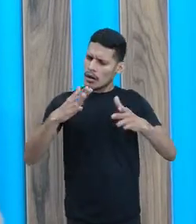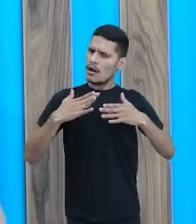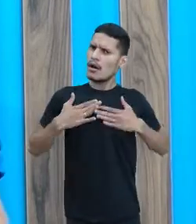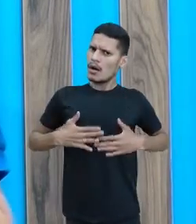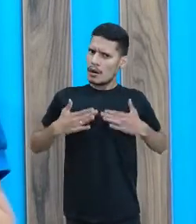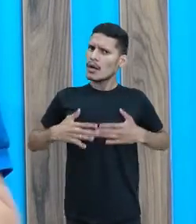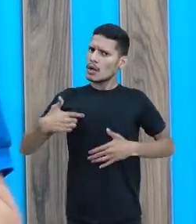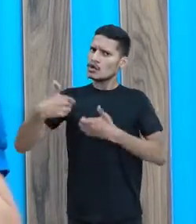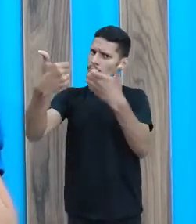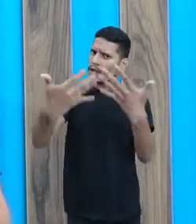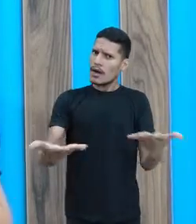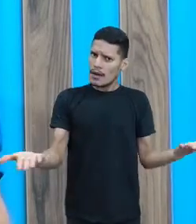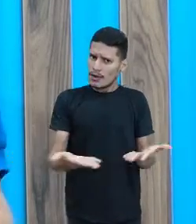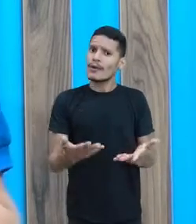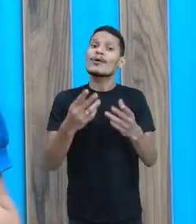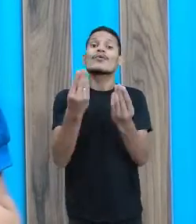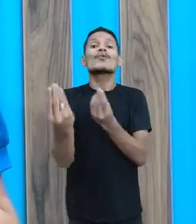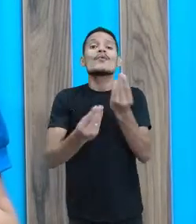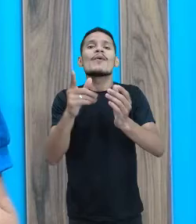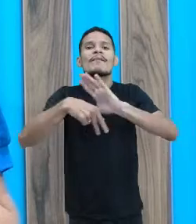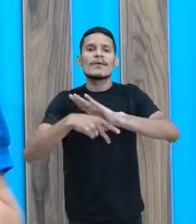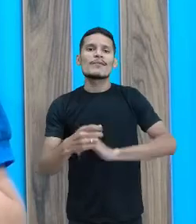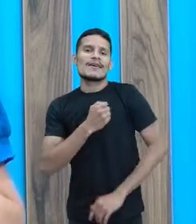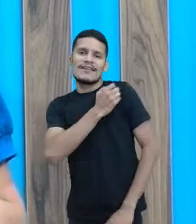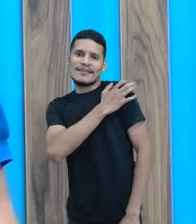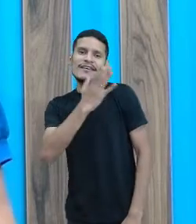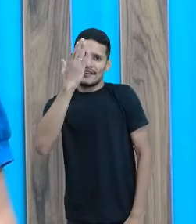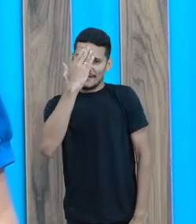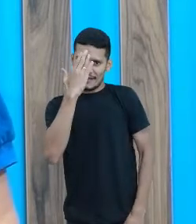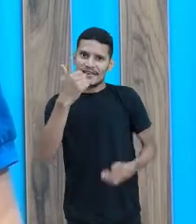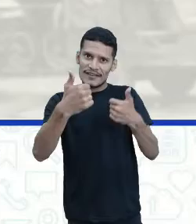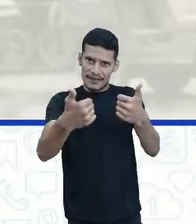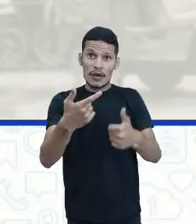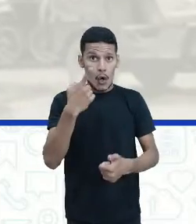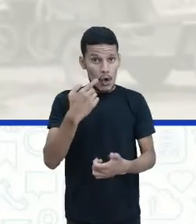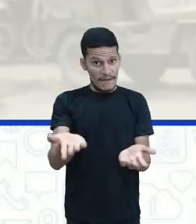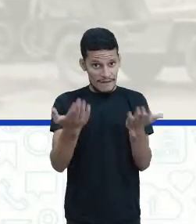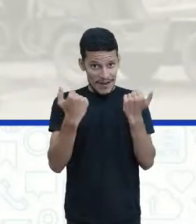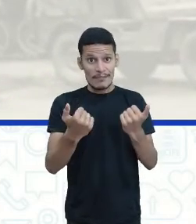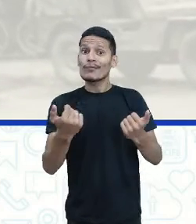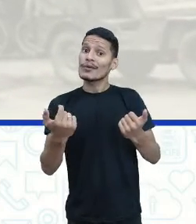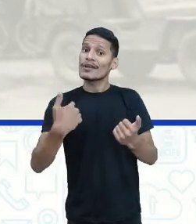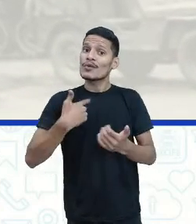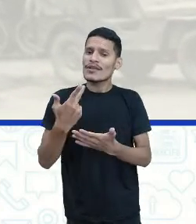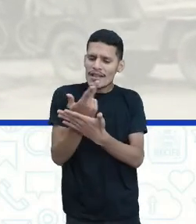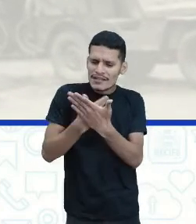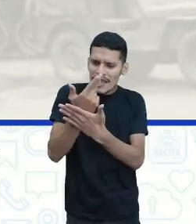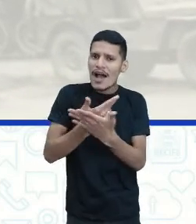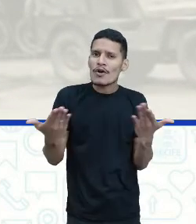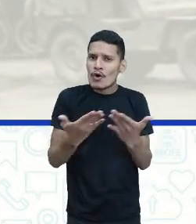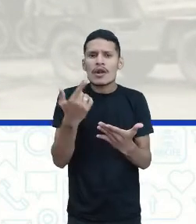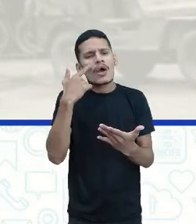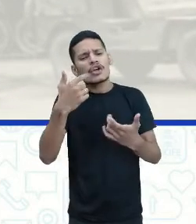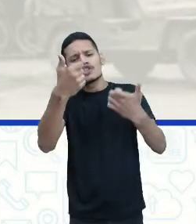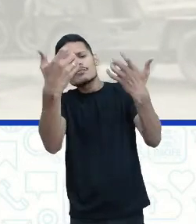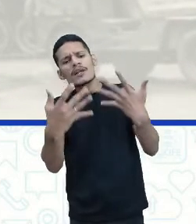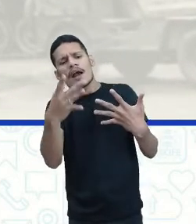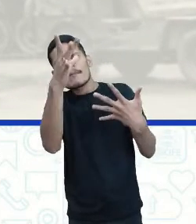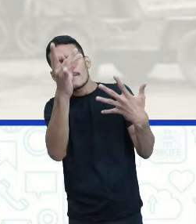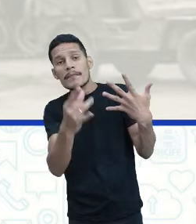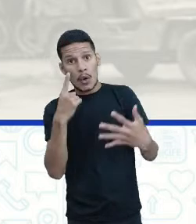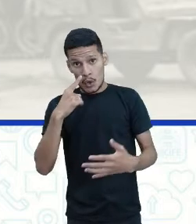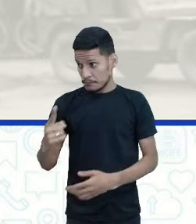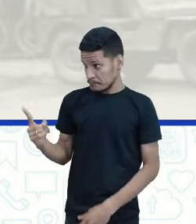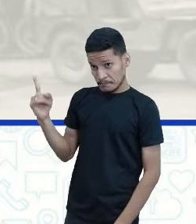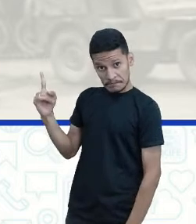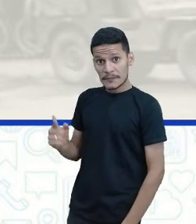vou explicar um pouco mais alguns aspectos dessa ditadura. Então, ó, vamos lá. Eu tentei desenhar aqui um quadro direitinho sobre essa ditadura, onde nós temos o seguinte.